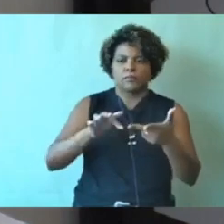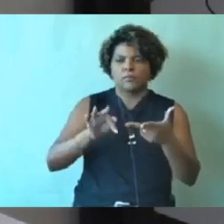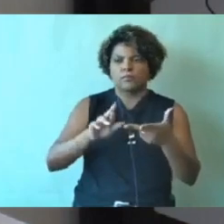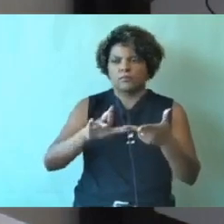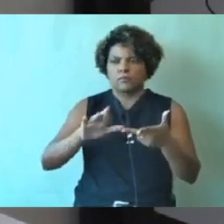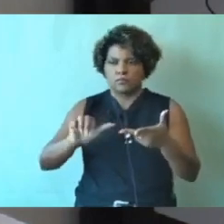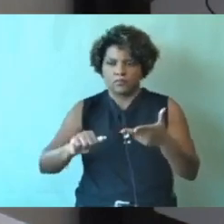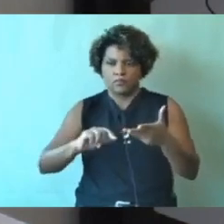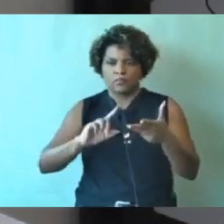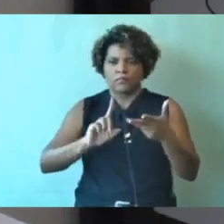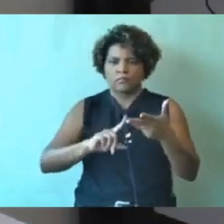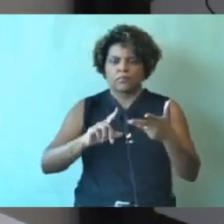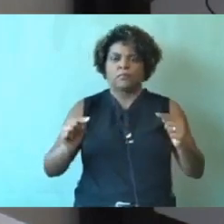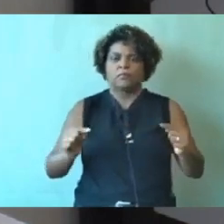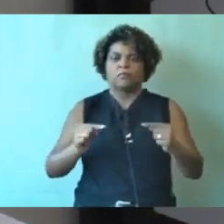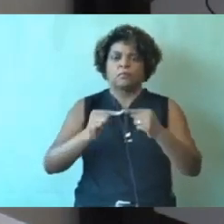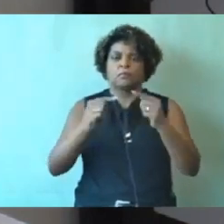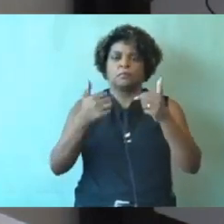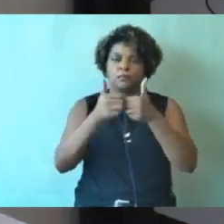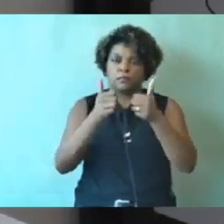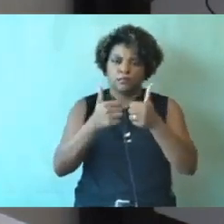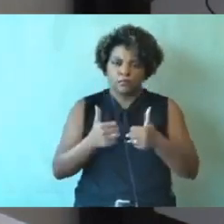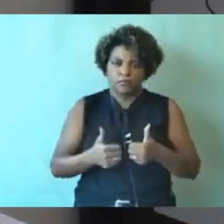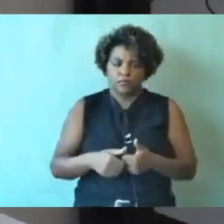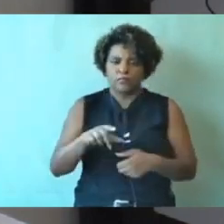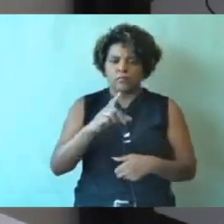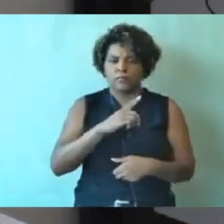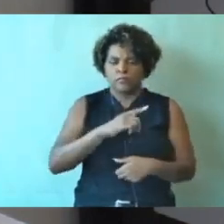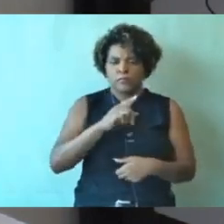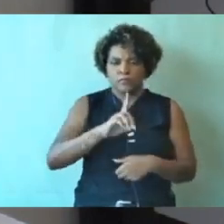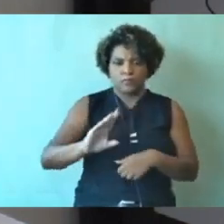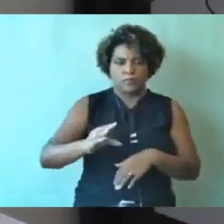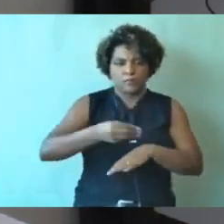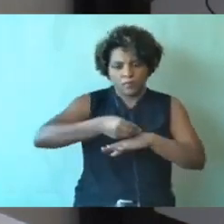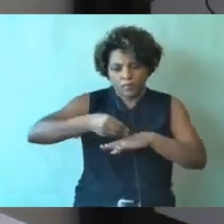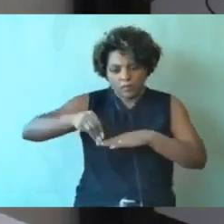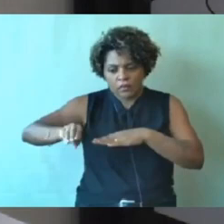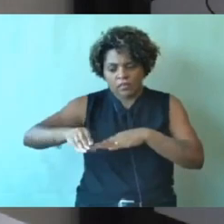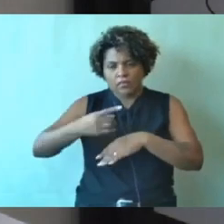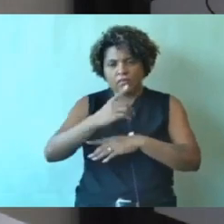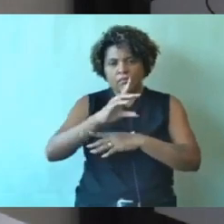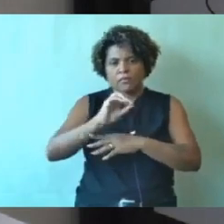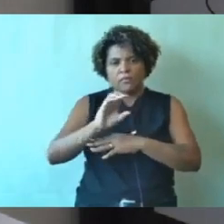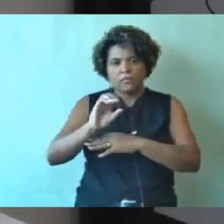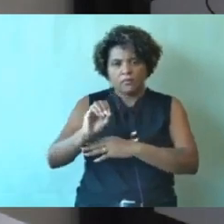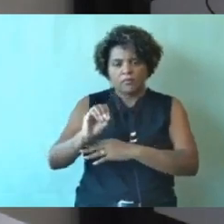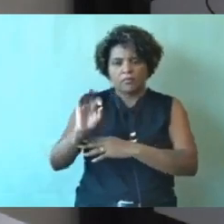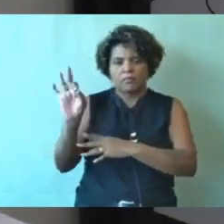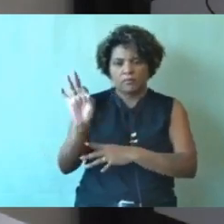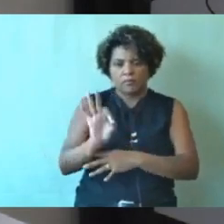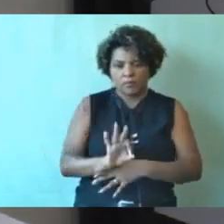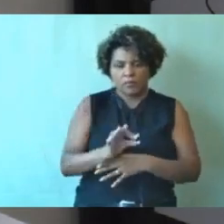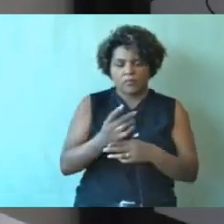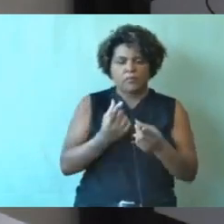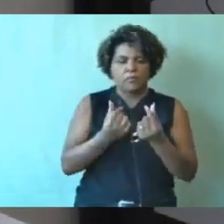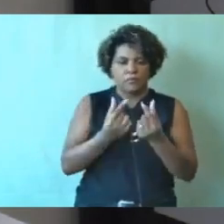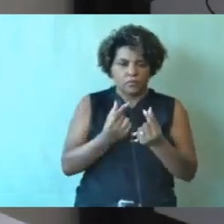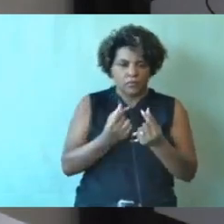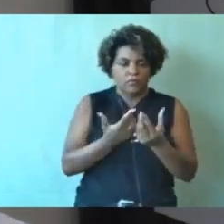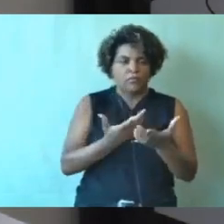ônibus, e aí vocês fazem um repasse de 100% do valor que foi recebido do poder público. Foi isso que o senhor